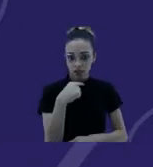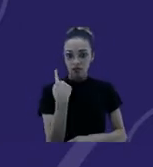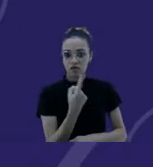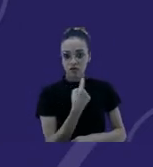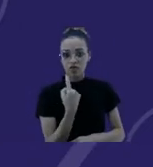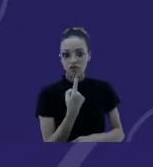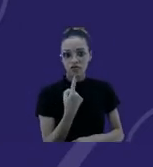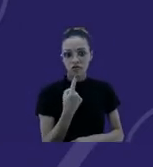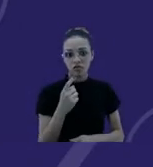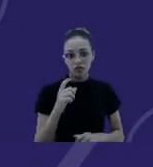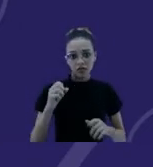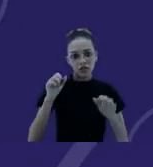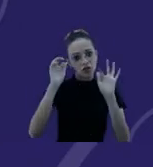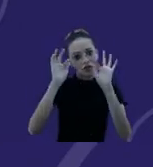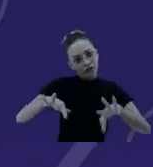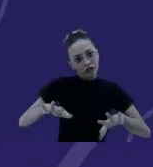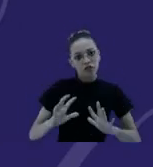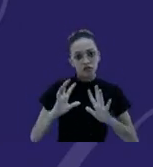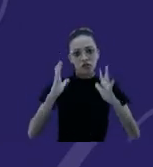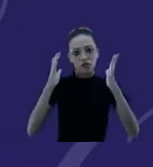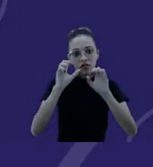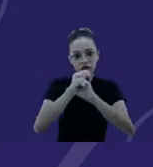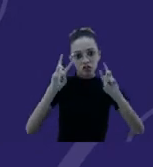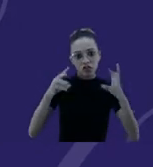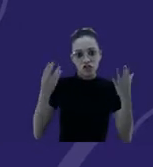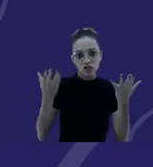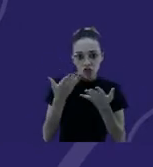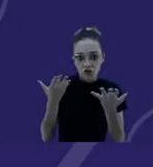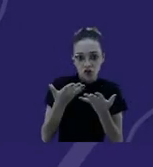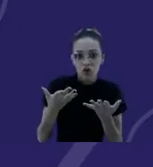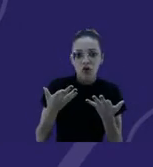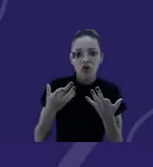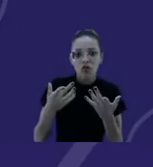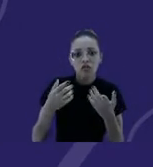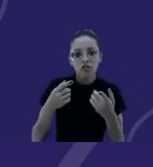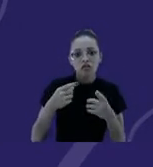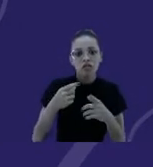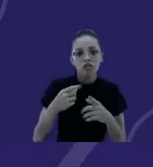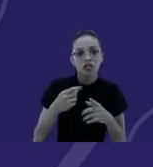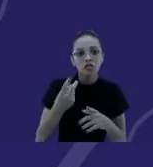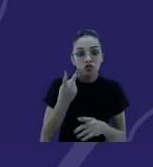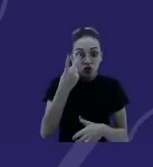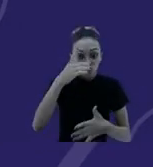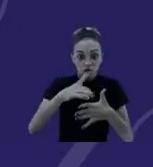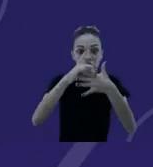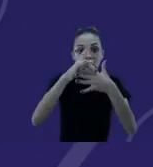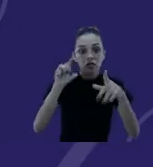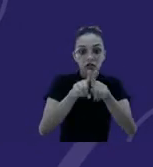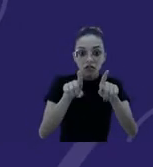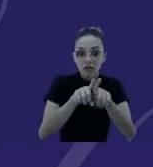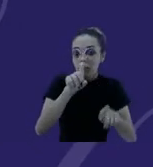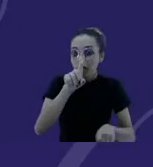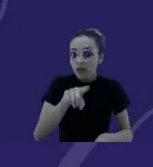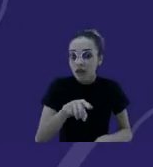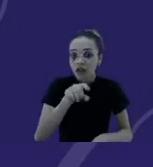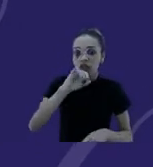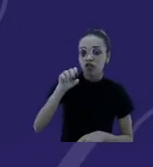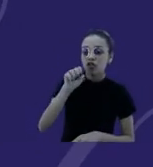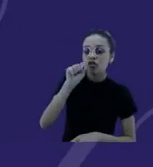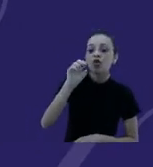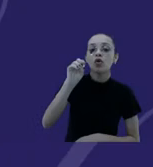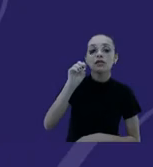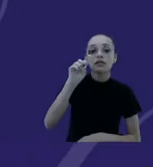esse nosso fechamento, né, no dia, né, e a presença a dois mestres aqui também, que é Josias